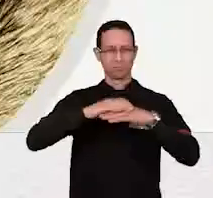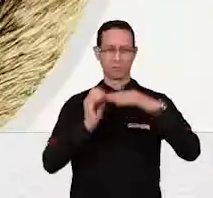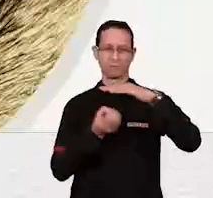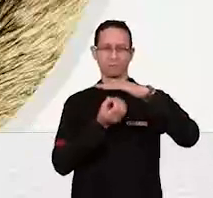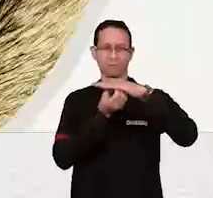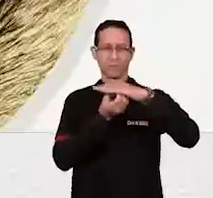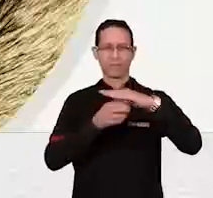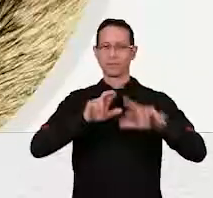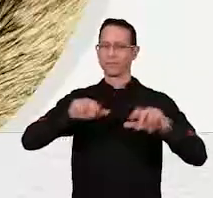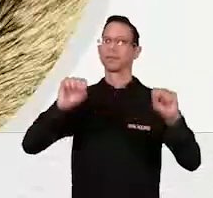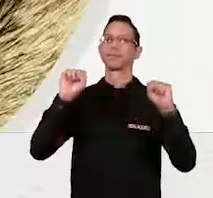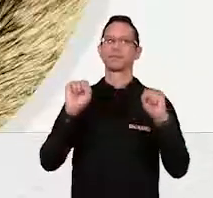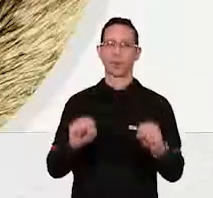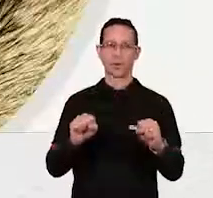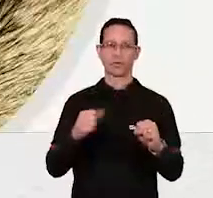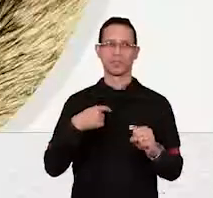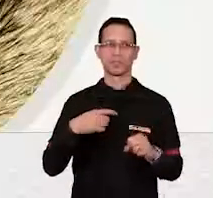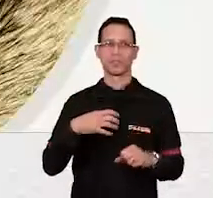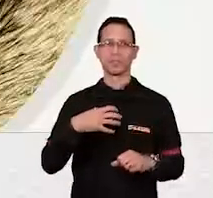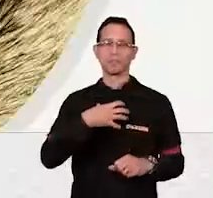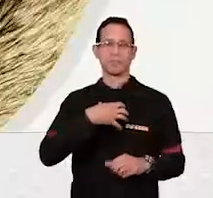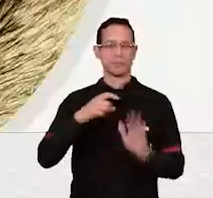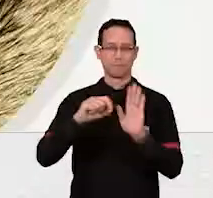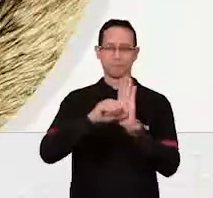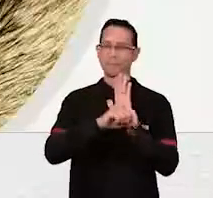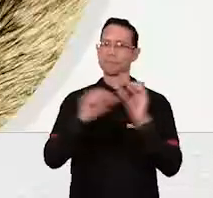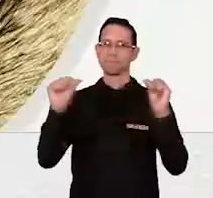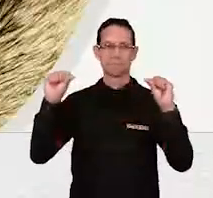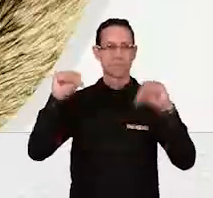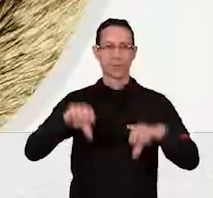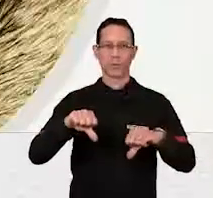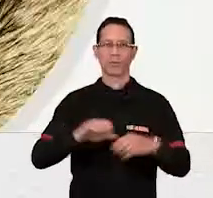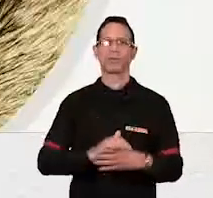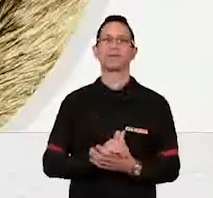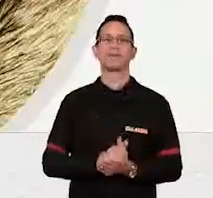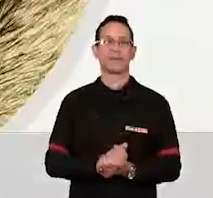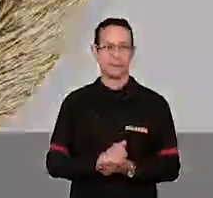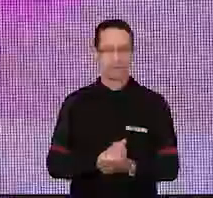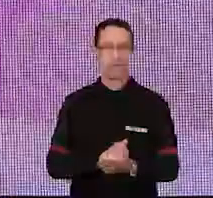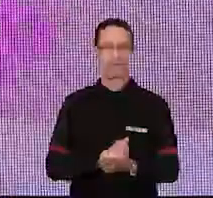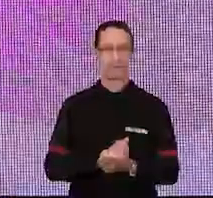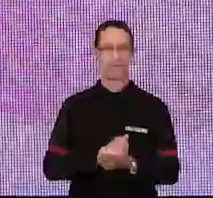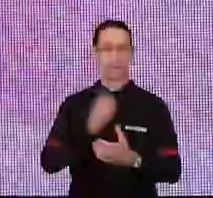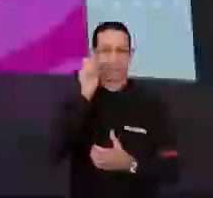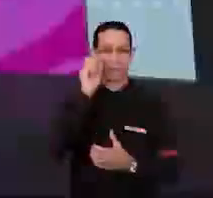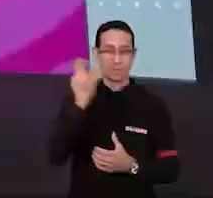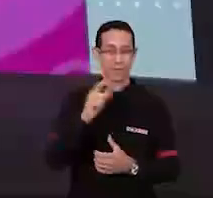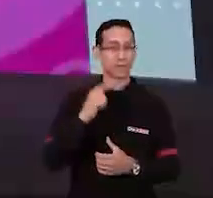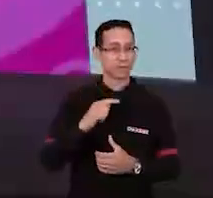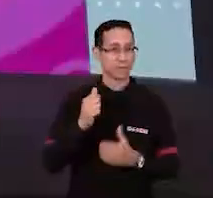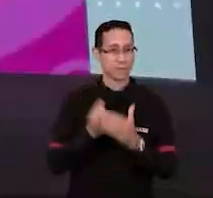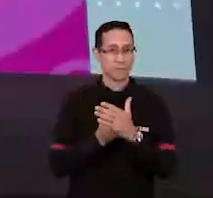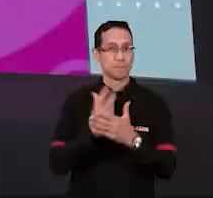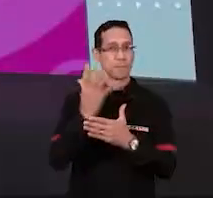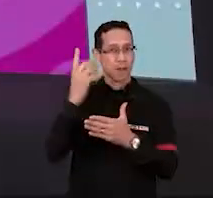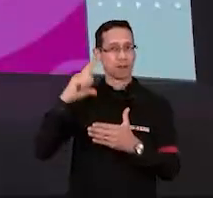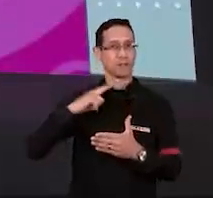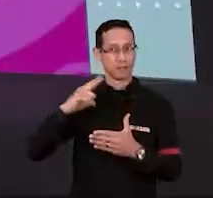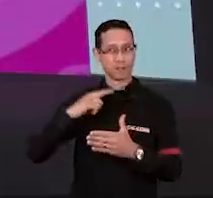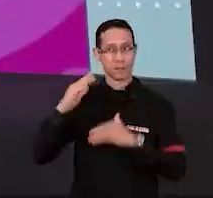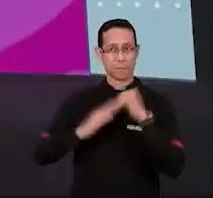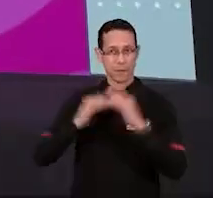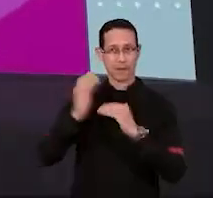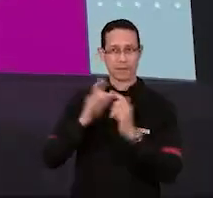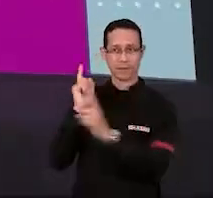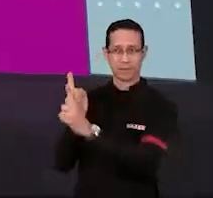estranho. É só um jeito da bactéria ficar pior ainda. Você sabe uma coisa interessante? Assim, cada vez está se tornando mais comum na minha